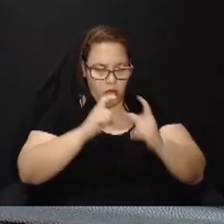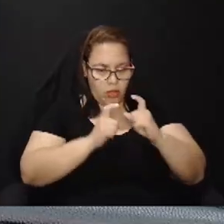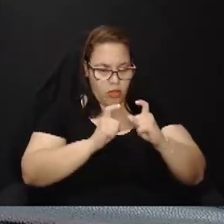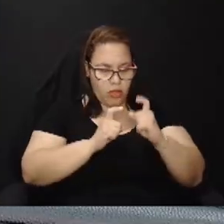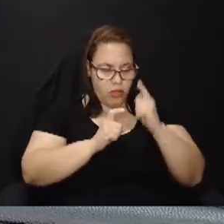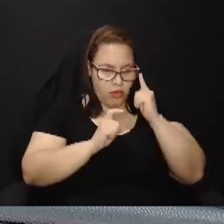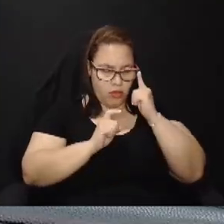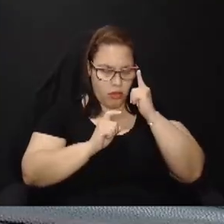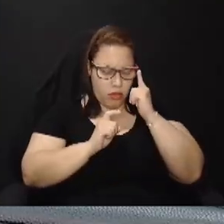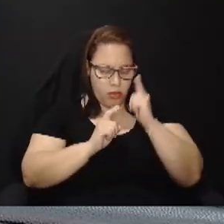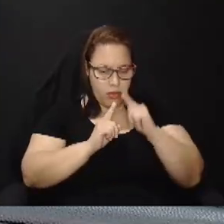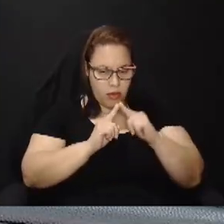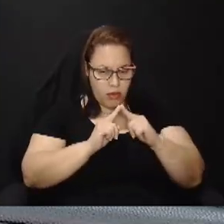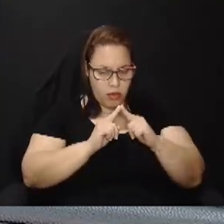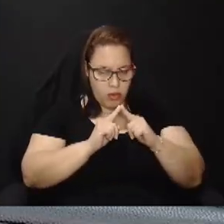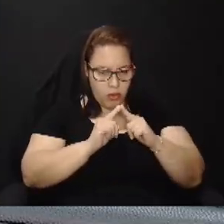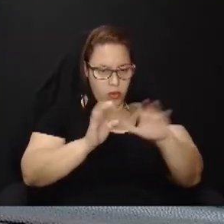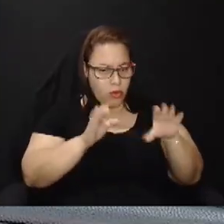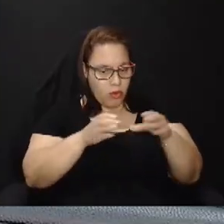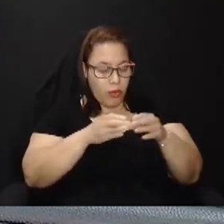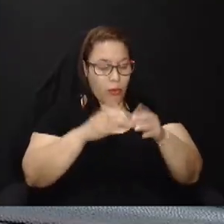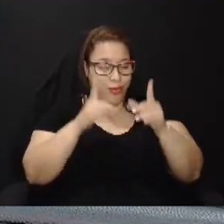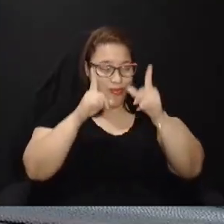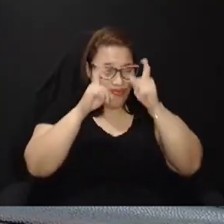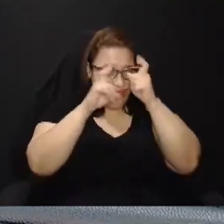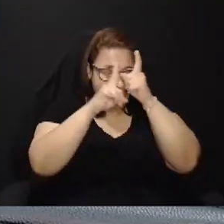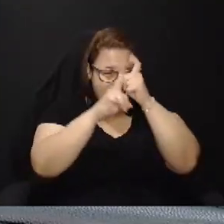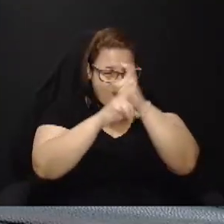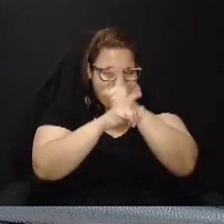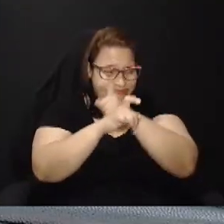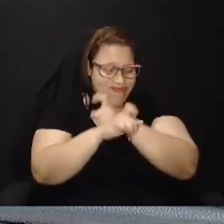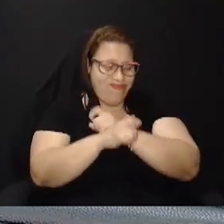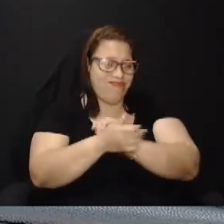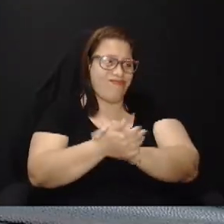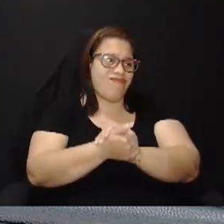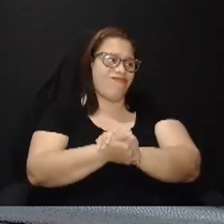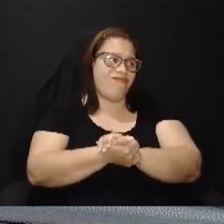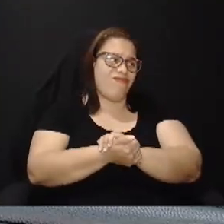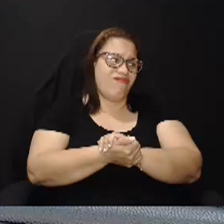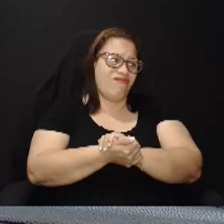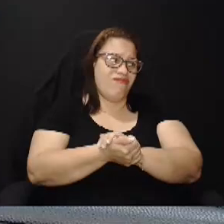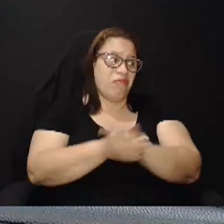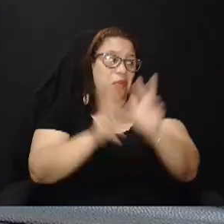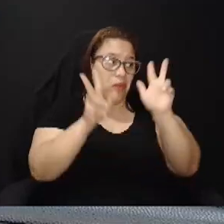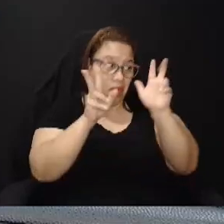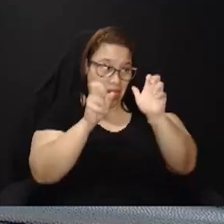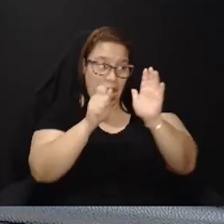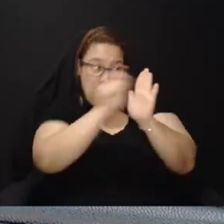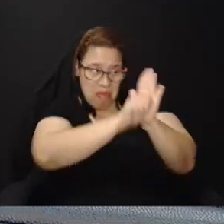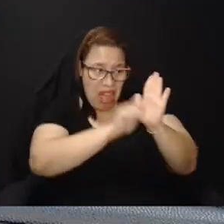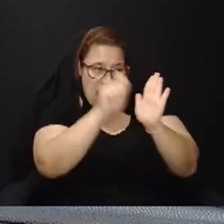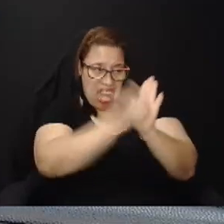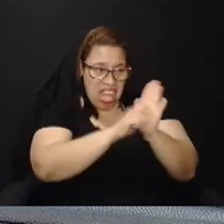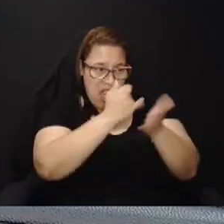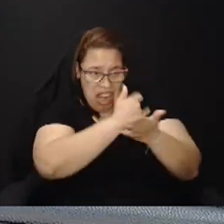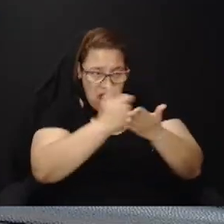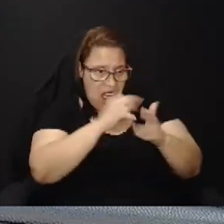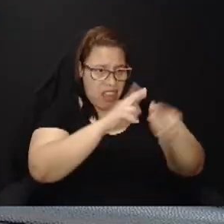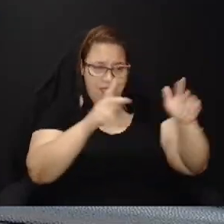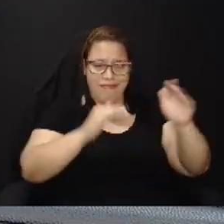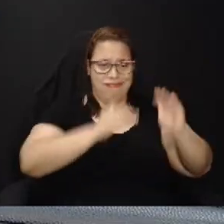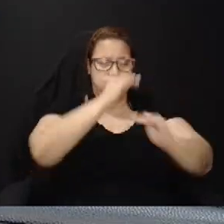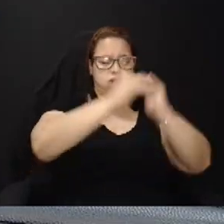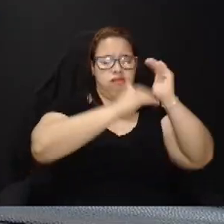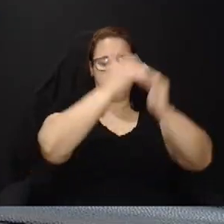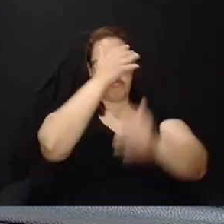uma comissão mais complexa, porque, né, quando a gente trata do assunto droga, transcende um